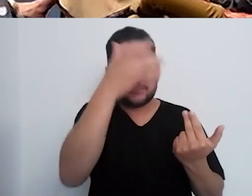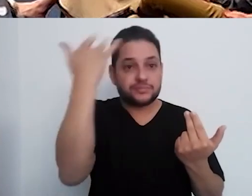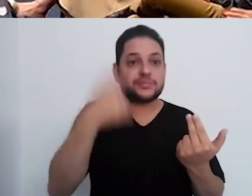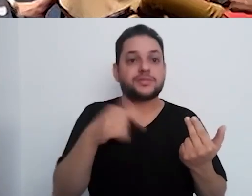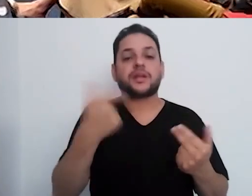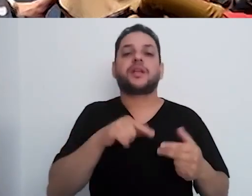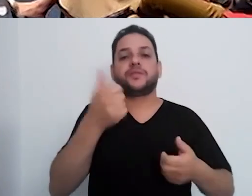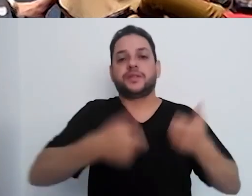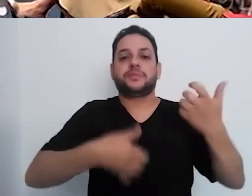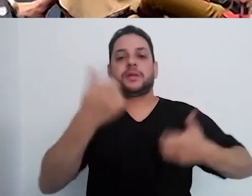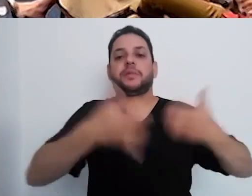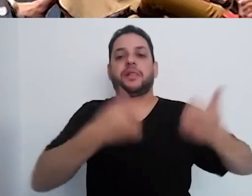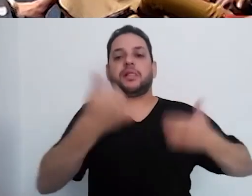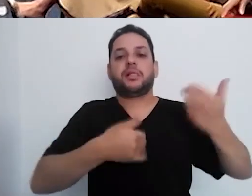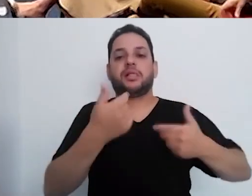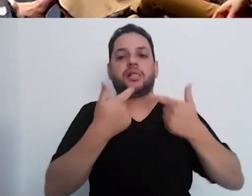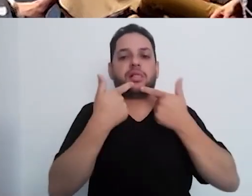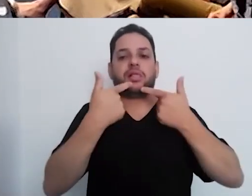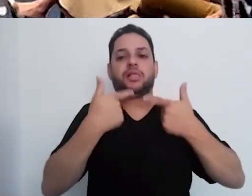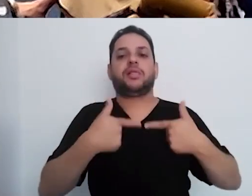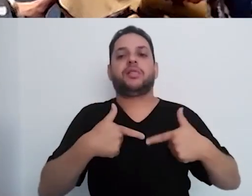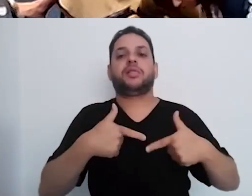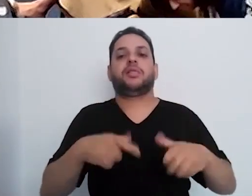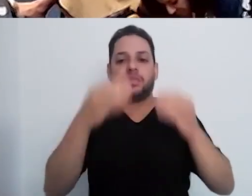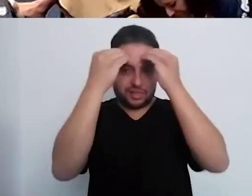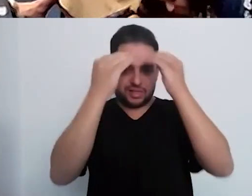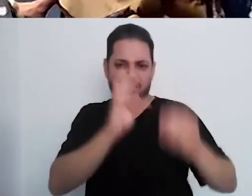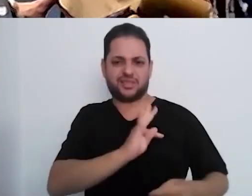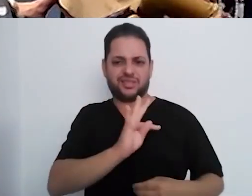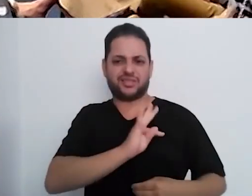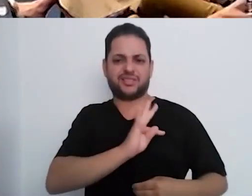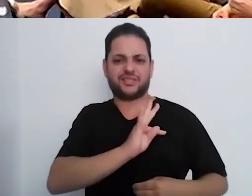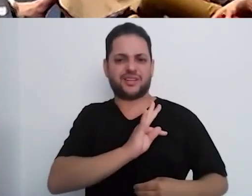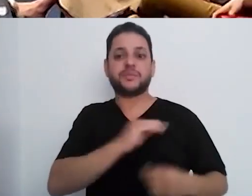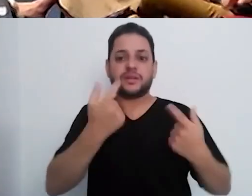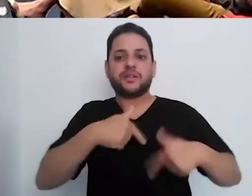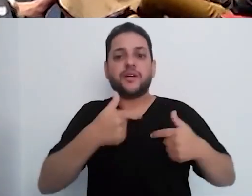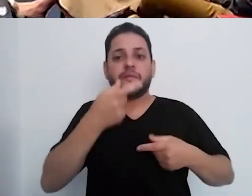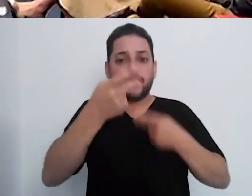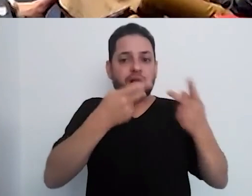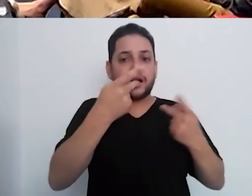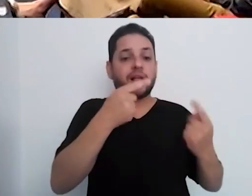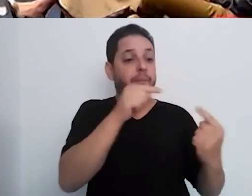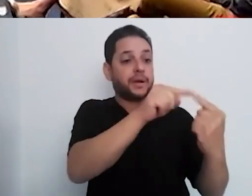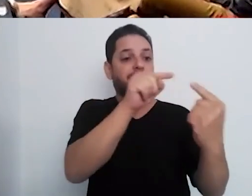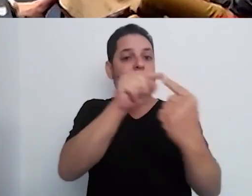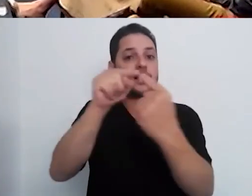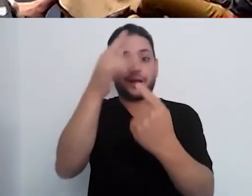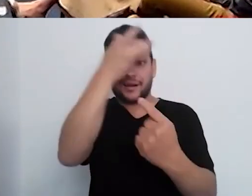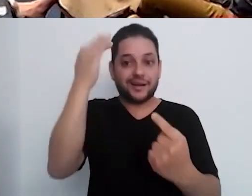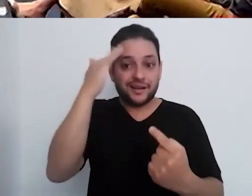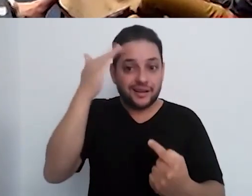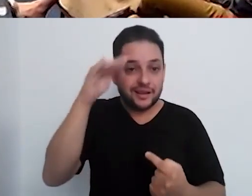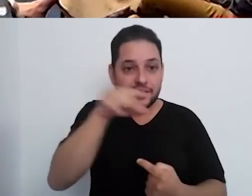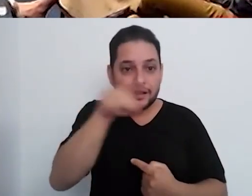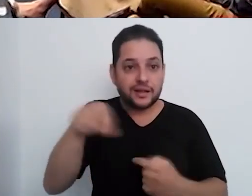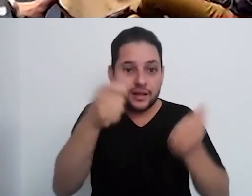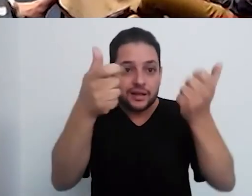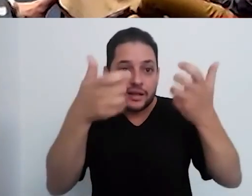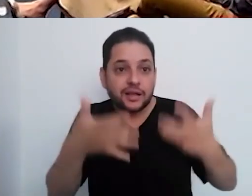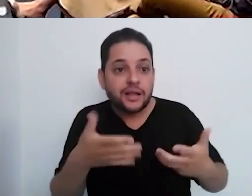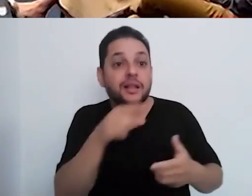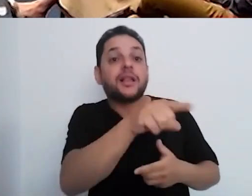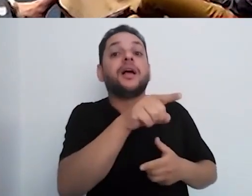técnica que a gente realmente não entende, a gente não está fingindo que a gente não entende, a gente de fato não entende. Explicar para a gente as coisas como